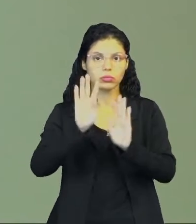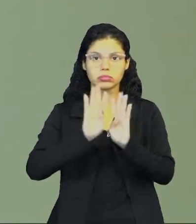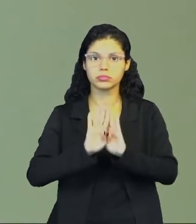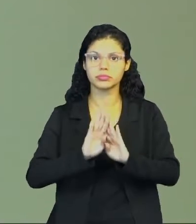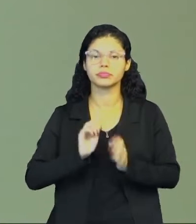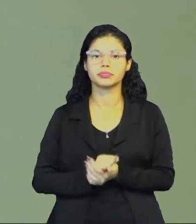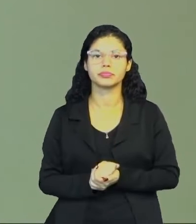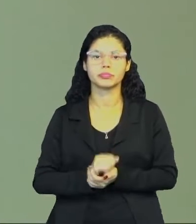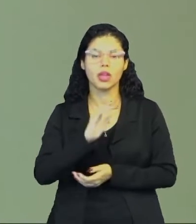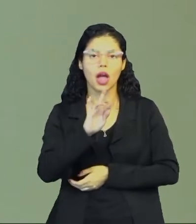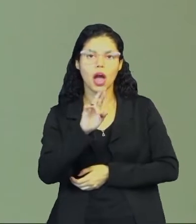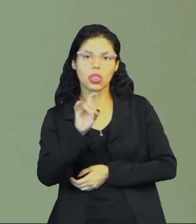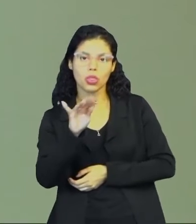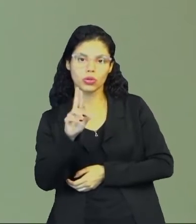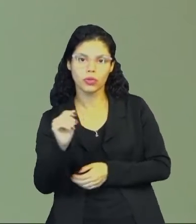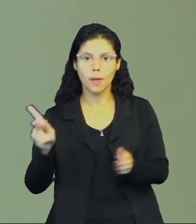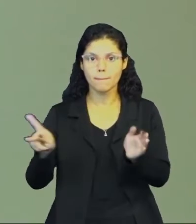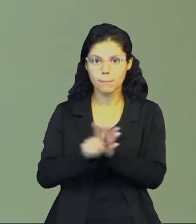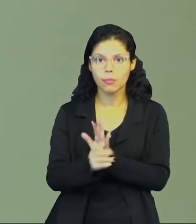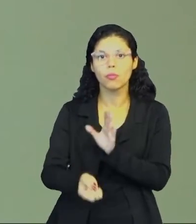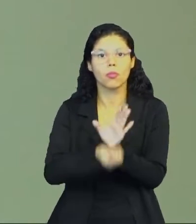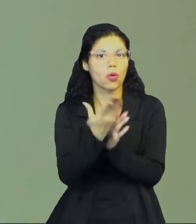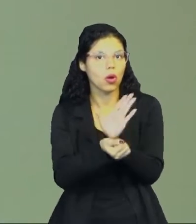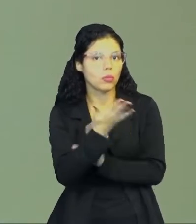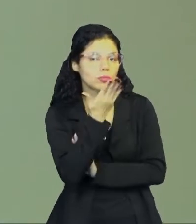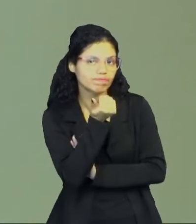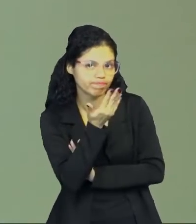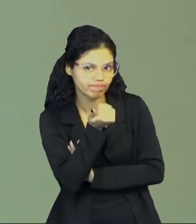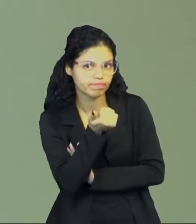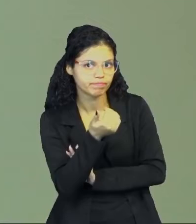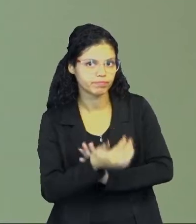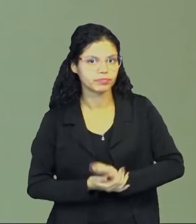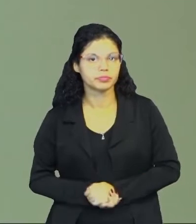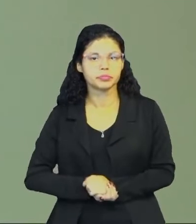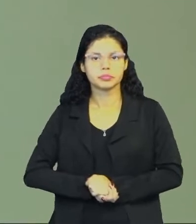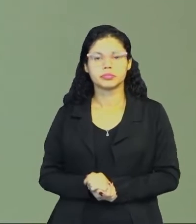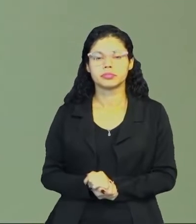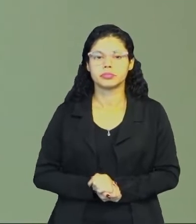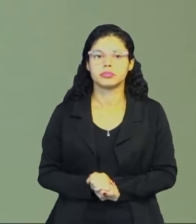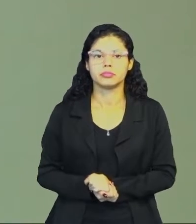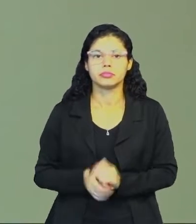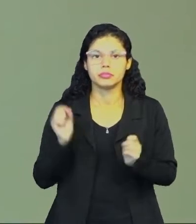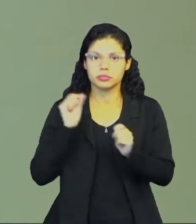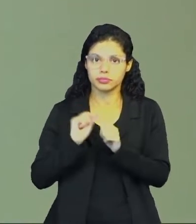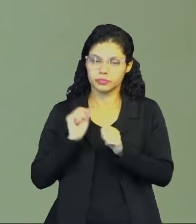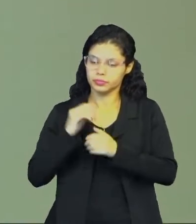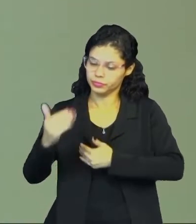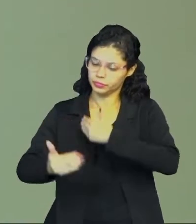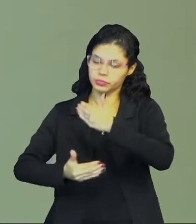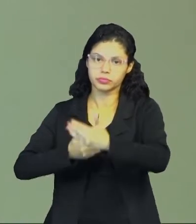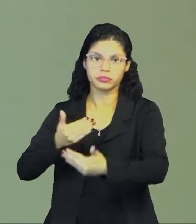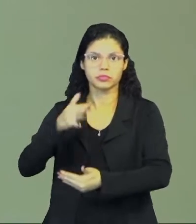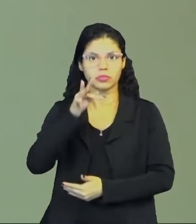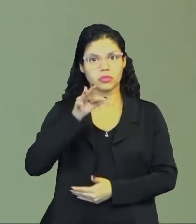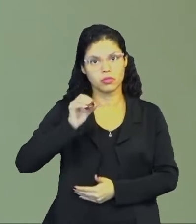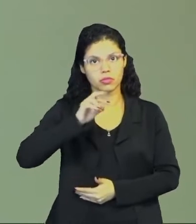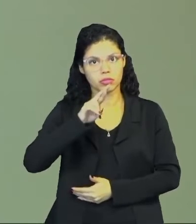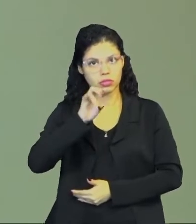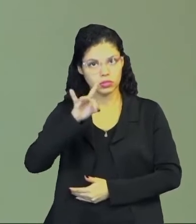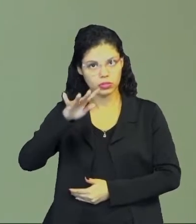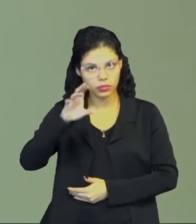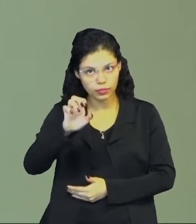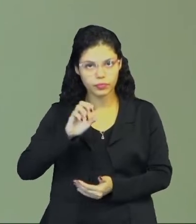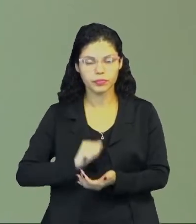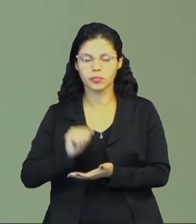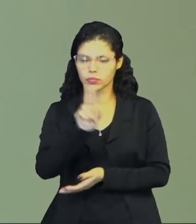seres autótrofos, ou seja, que produzem seu próprio alimento. E isso é feito através de um processo chamado de fotossíntese,